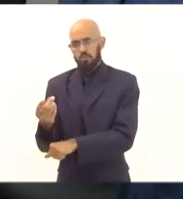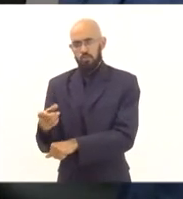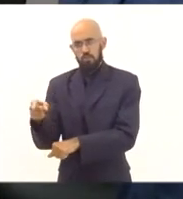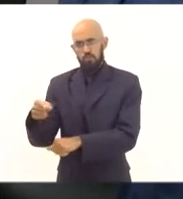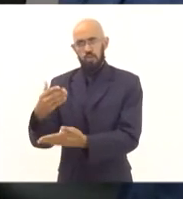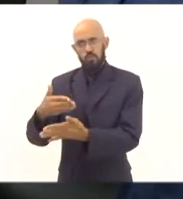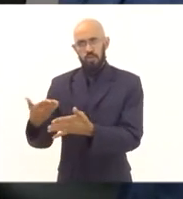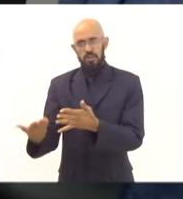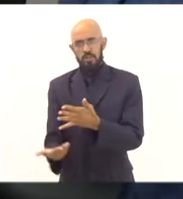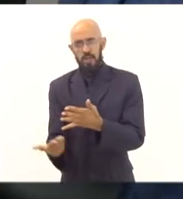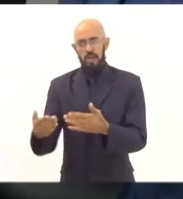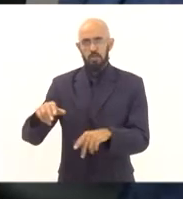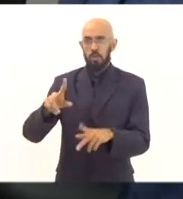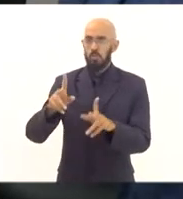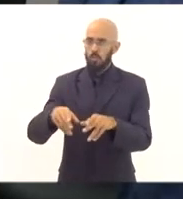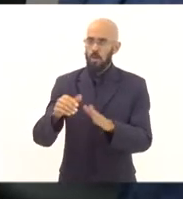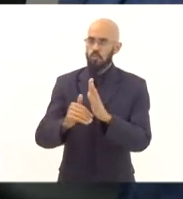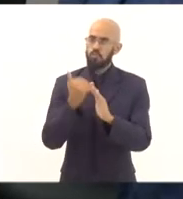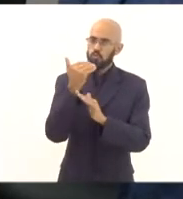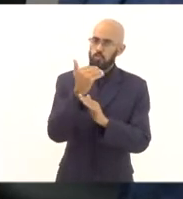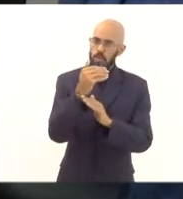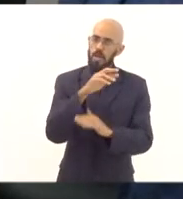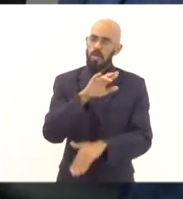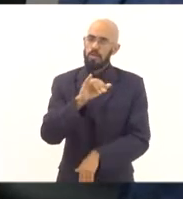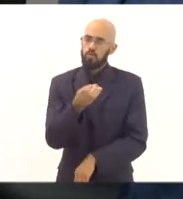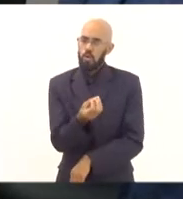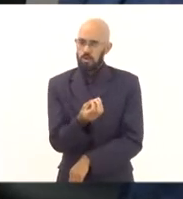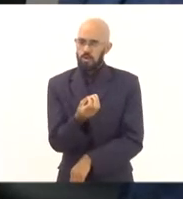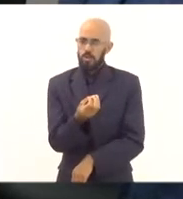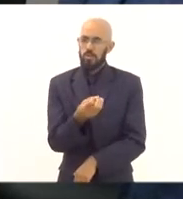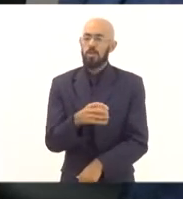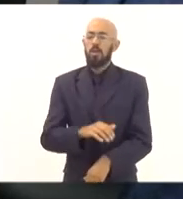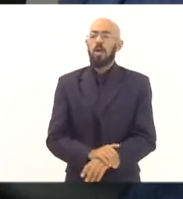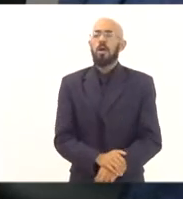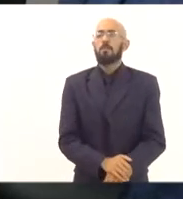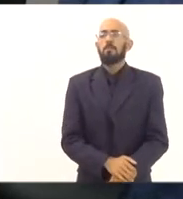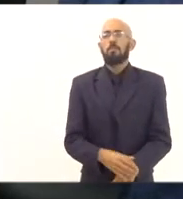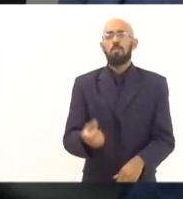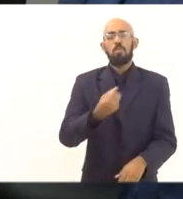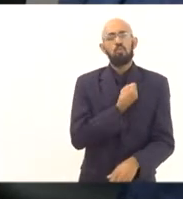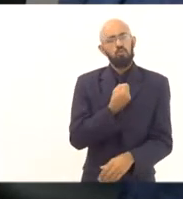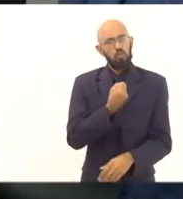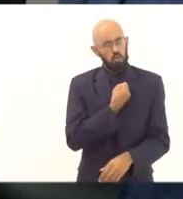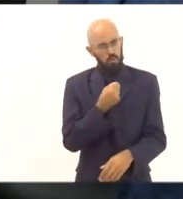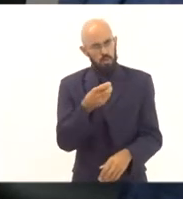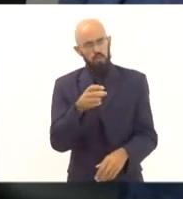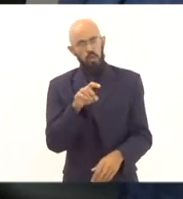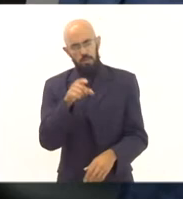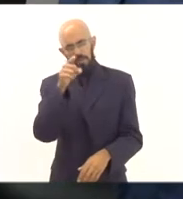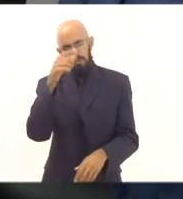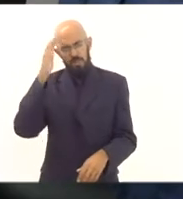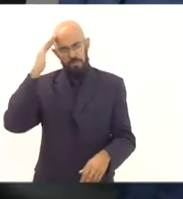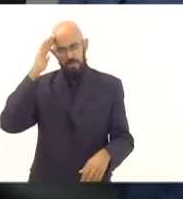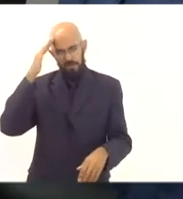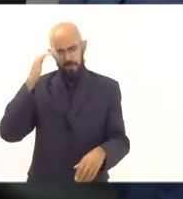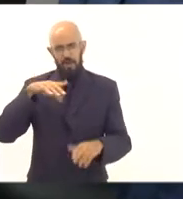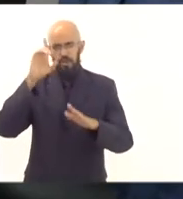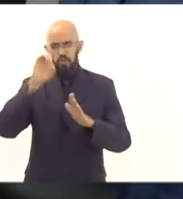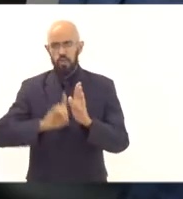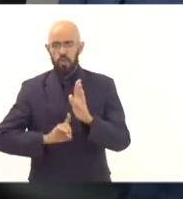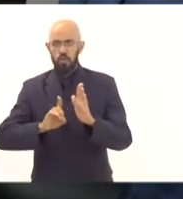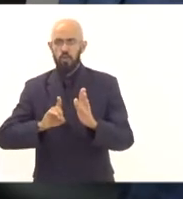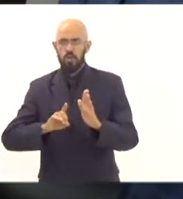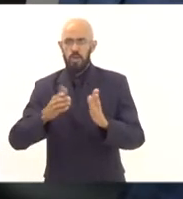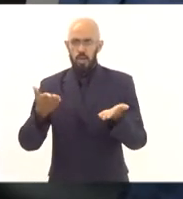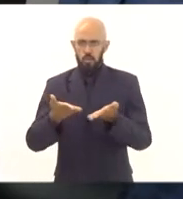o espera RJ vocês terem uma ideia de número né a diretoria a diretoria atual da GR ela é composta